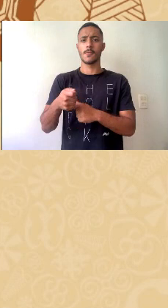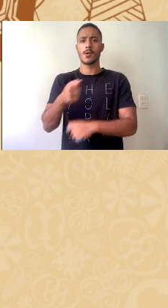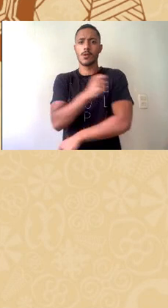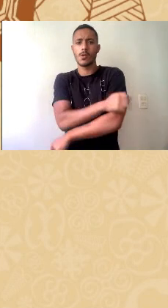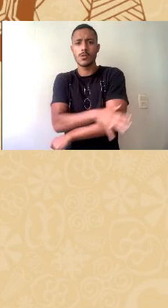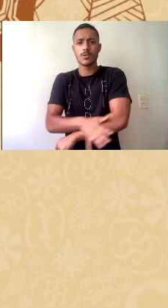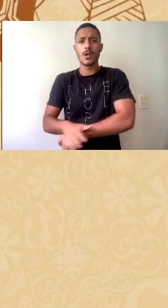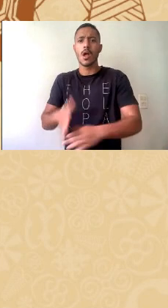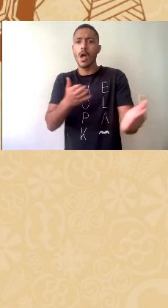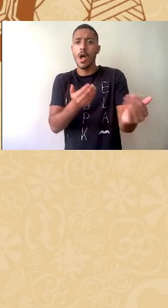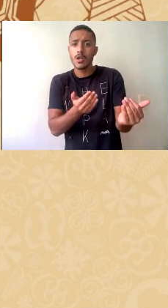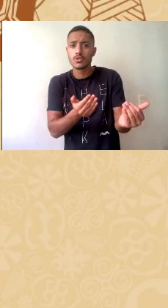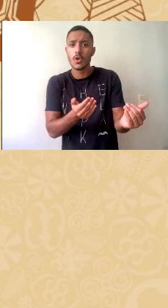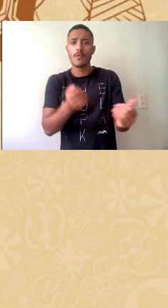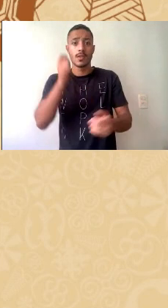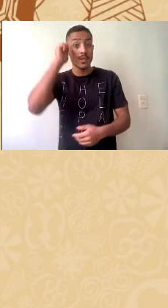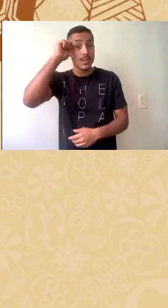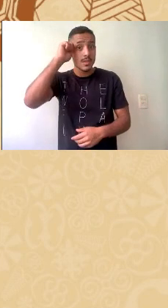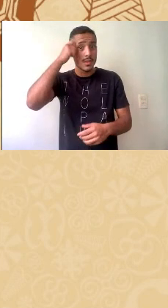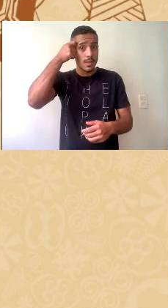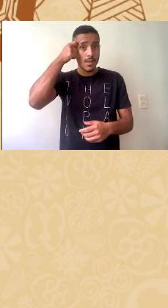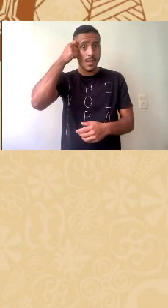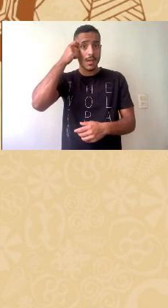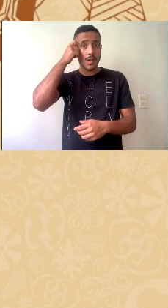negras feministas vão ter esse papel